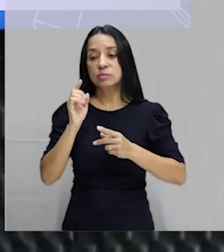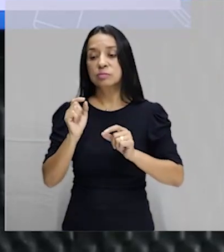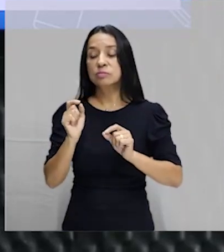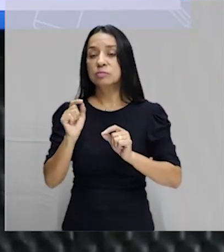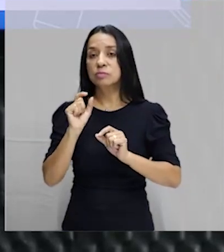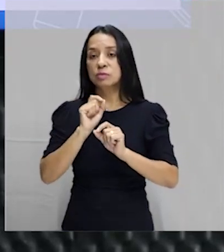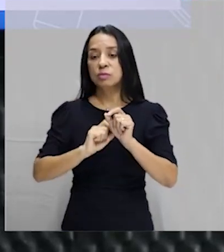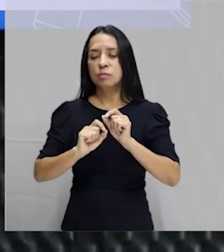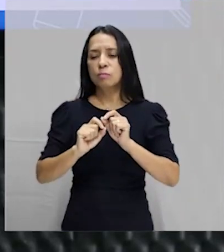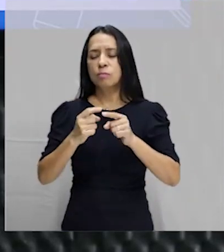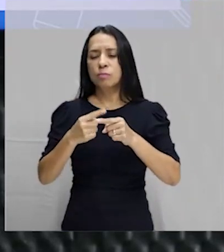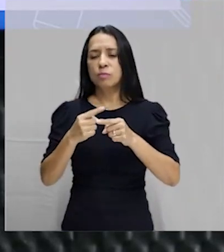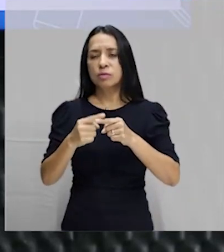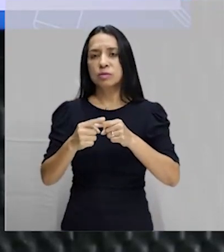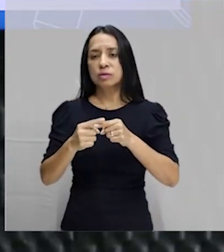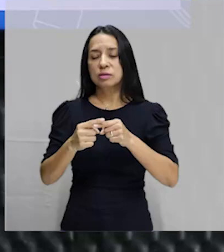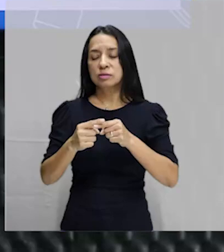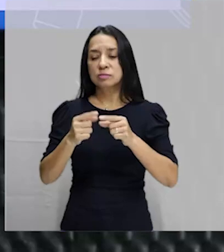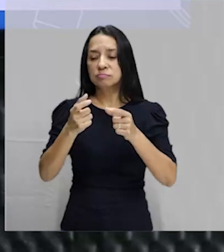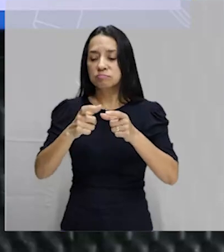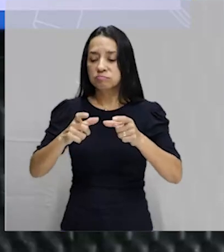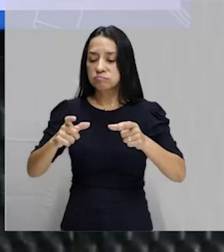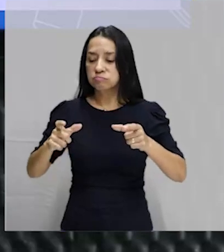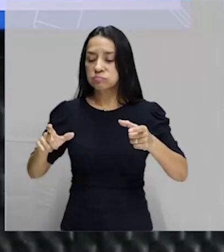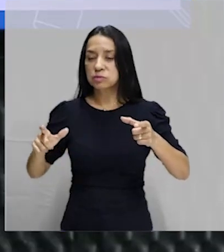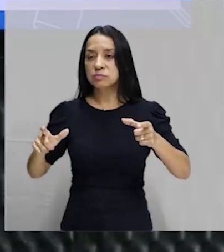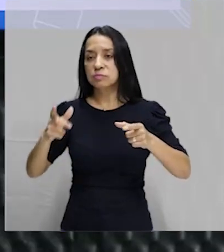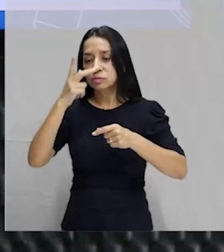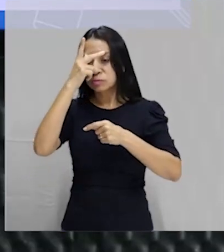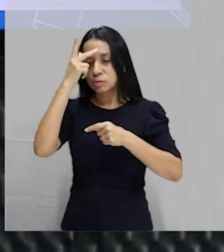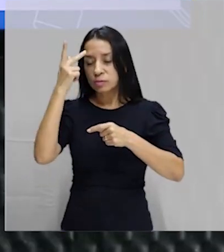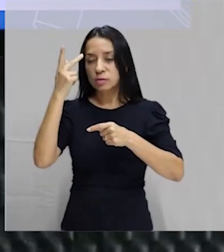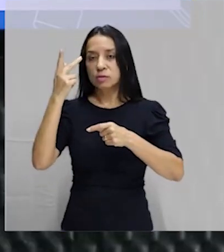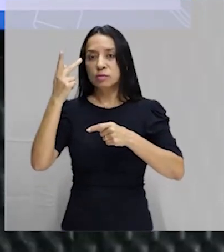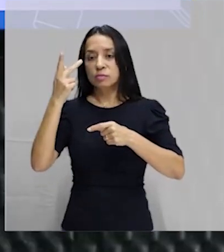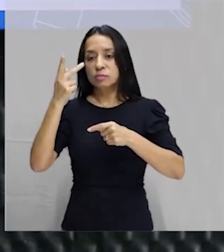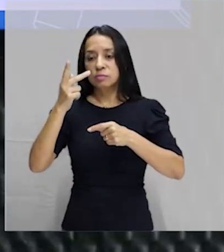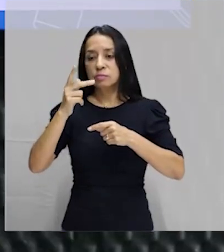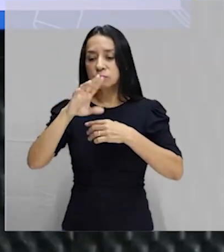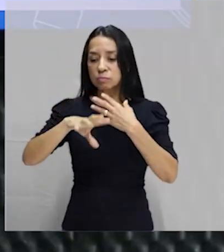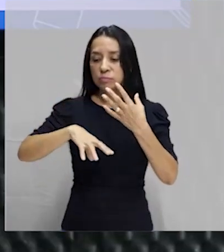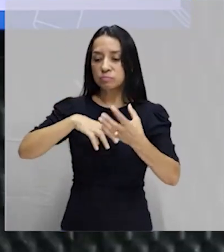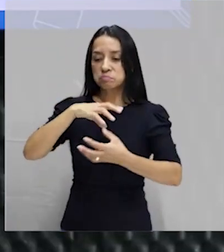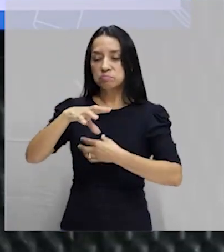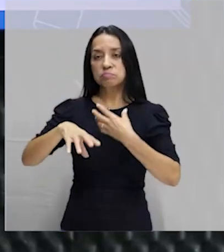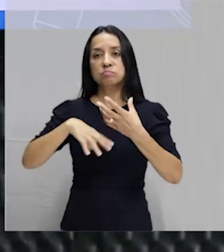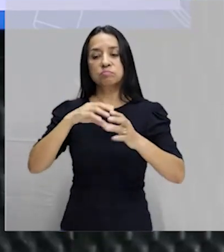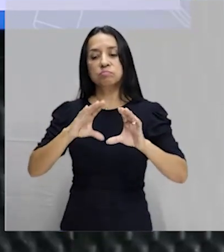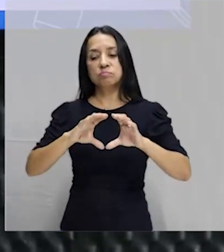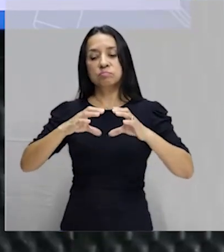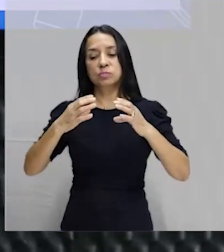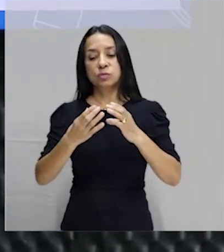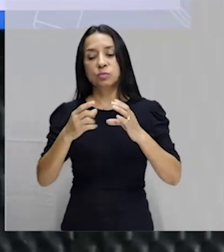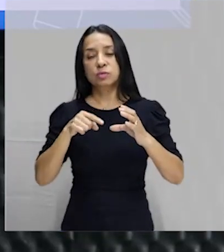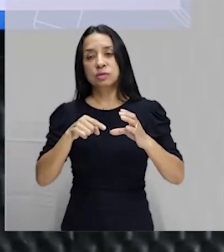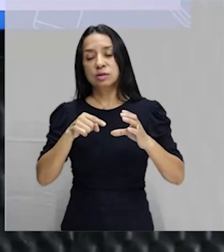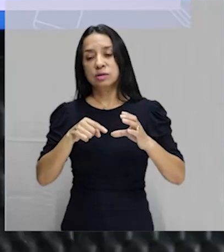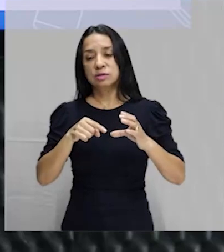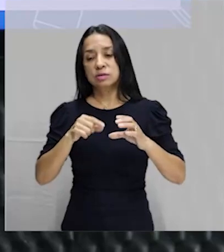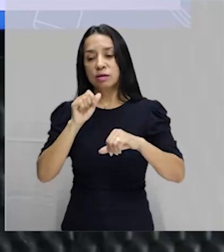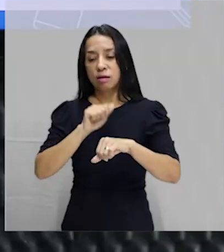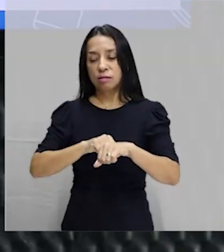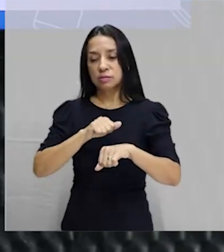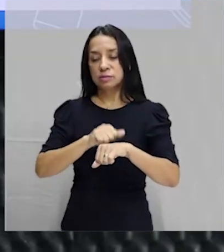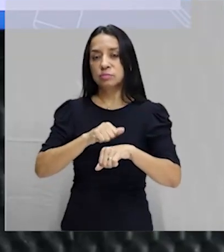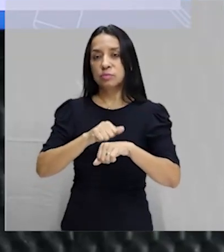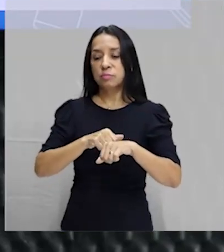como crescimento demográfico. O crescimento demográfico vai desorganizar as comunidades gentílicas, a